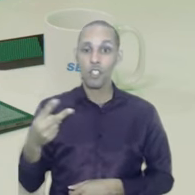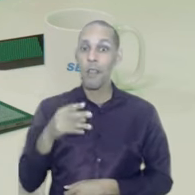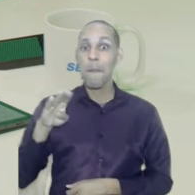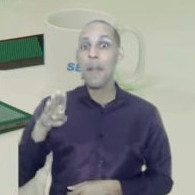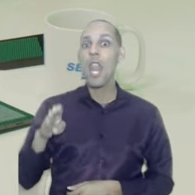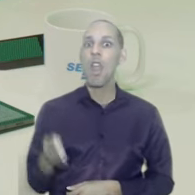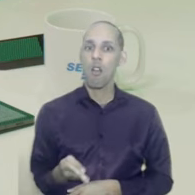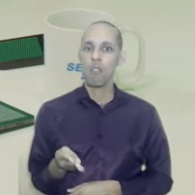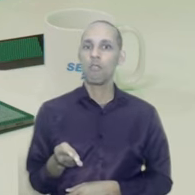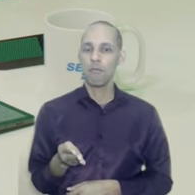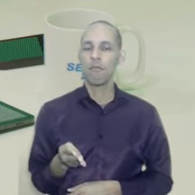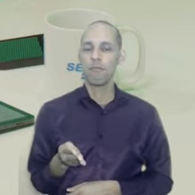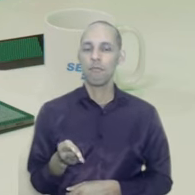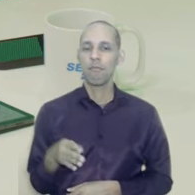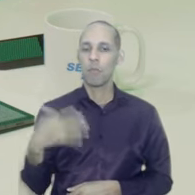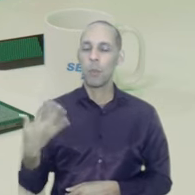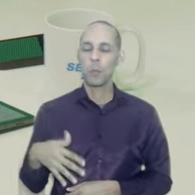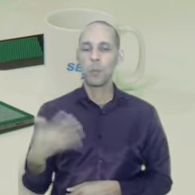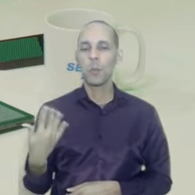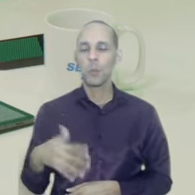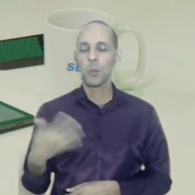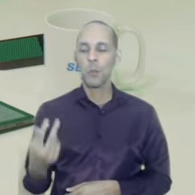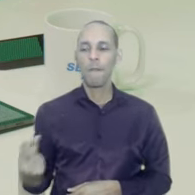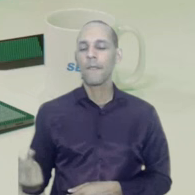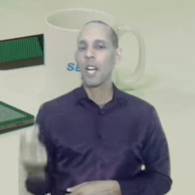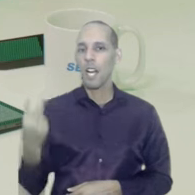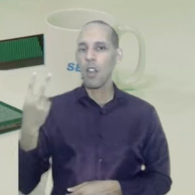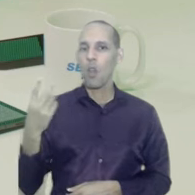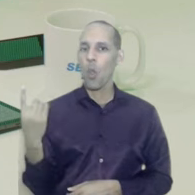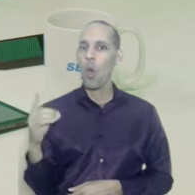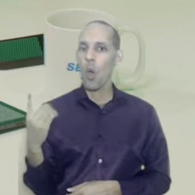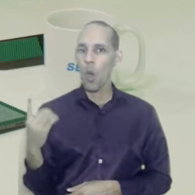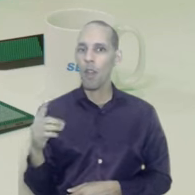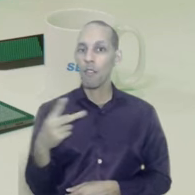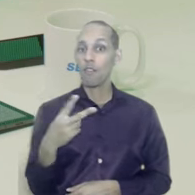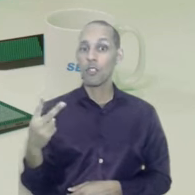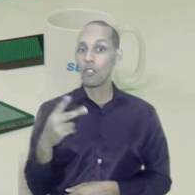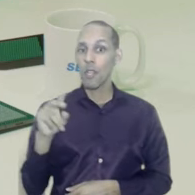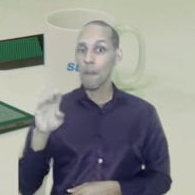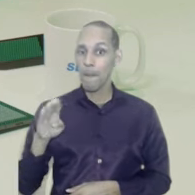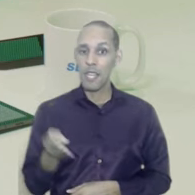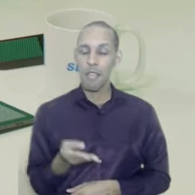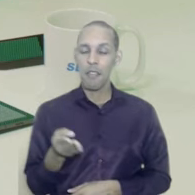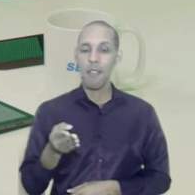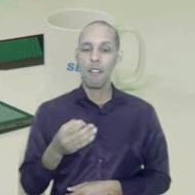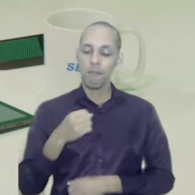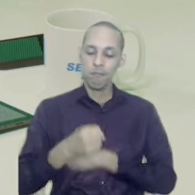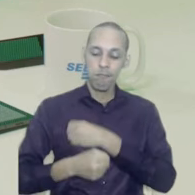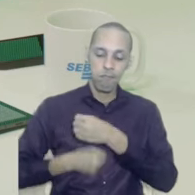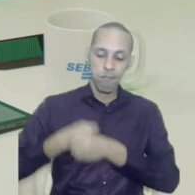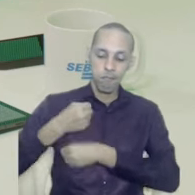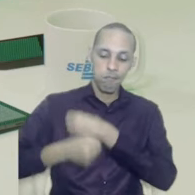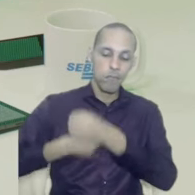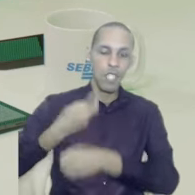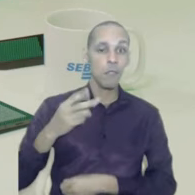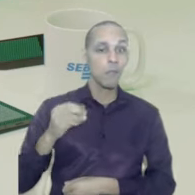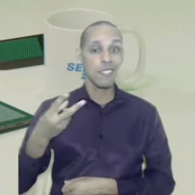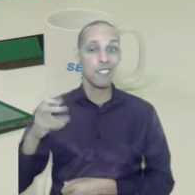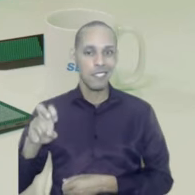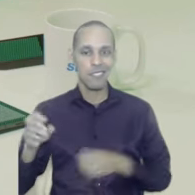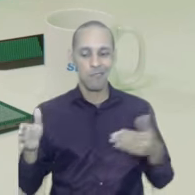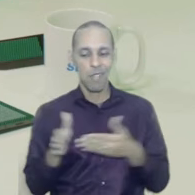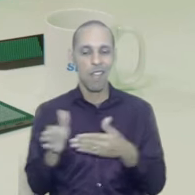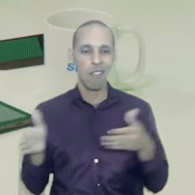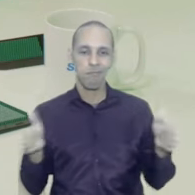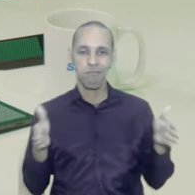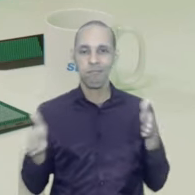bilhões era expressividade aí de valor né em dólar ISO 22 B para 2025 até 2025